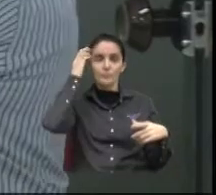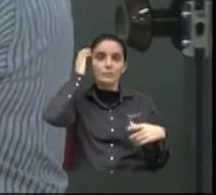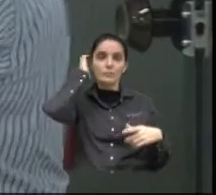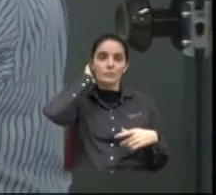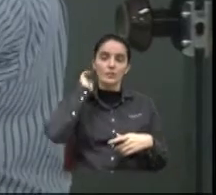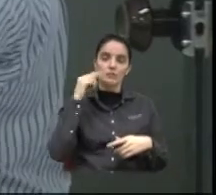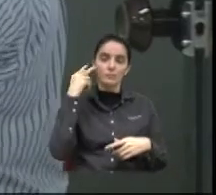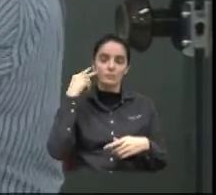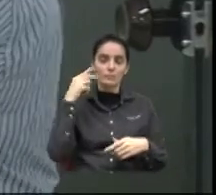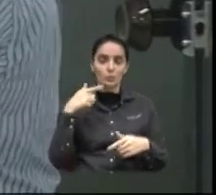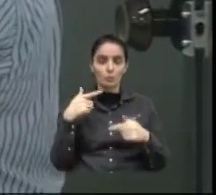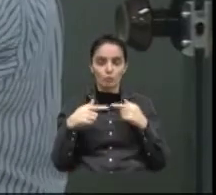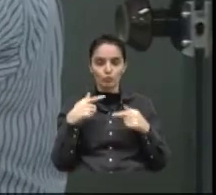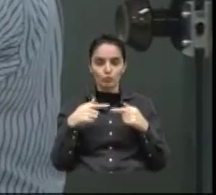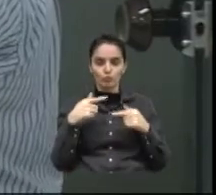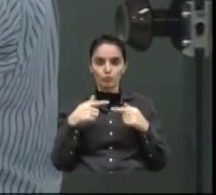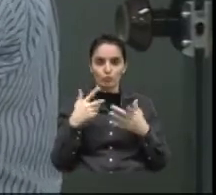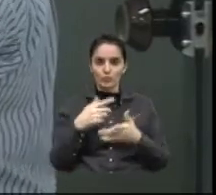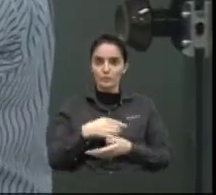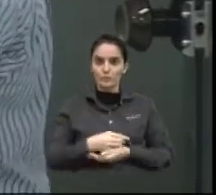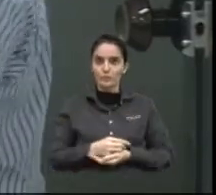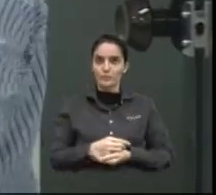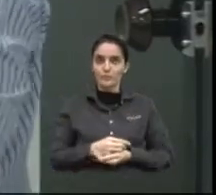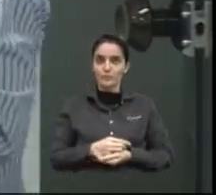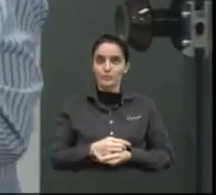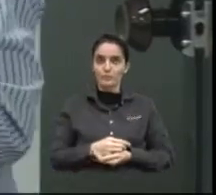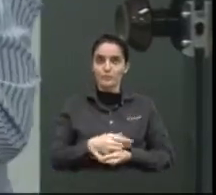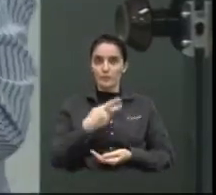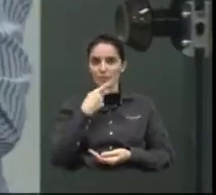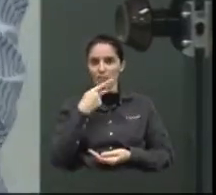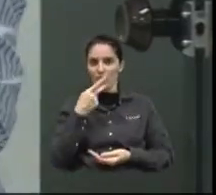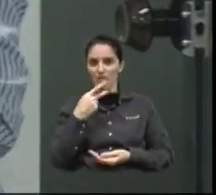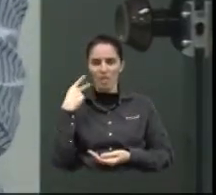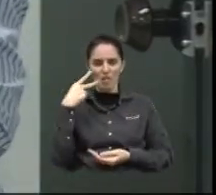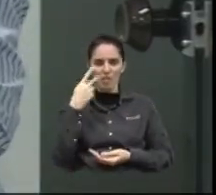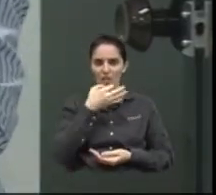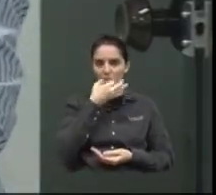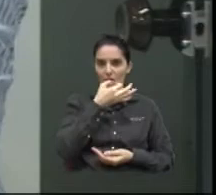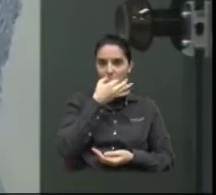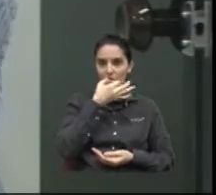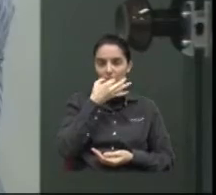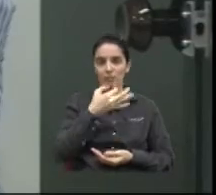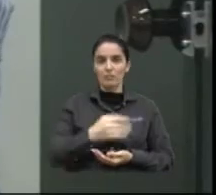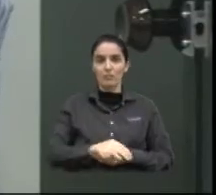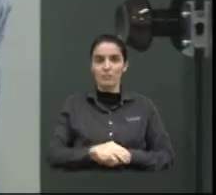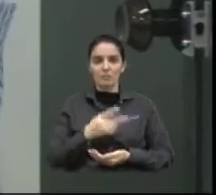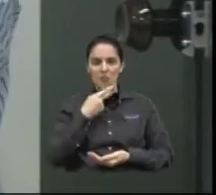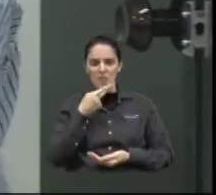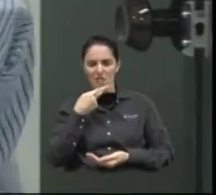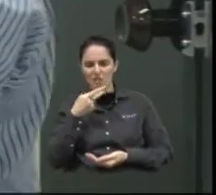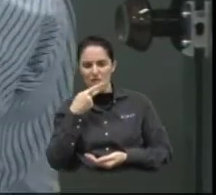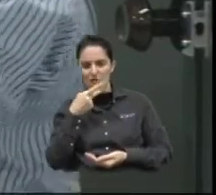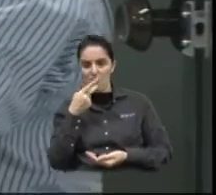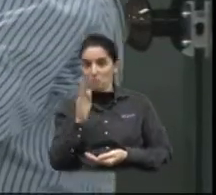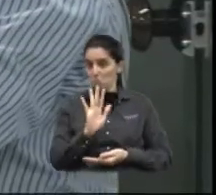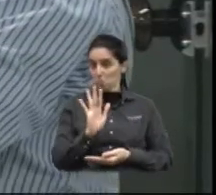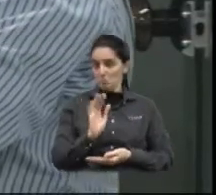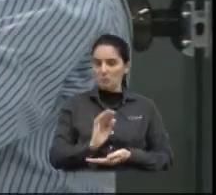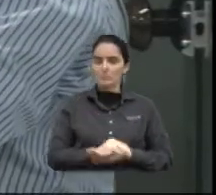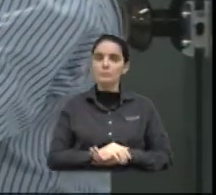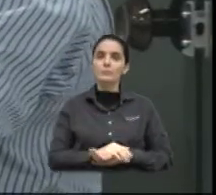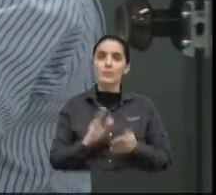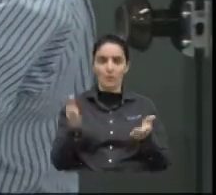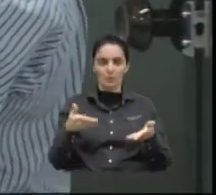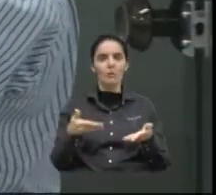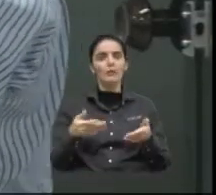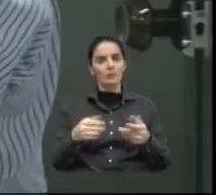tenham mais tempo de discutir se falava muito que vereador não estava falando então ele vai ter tempo discutir colocar em